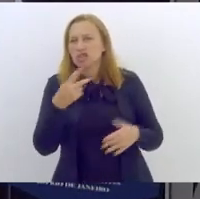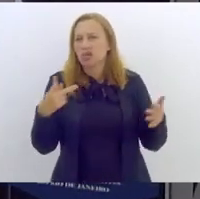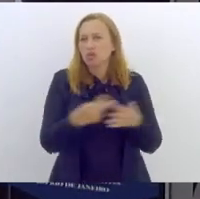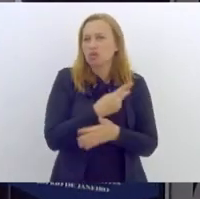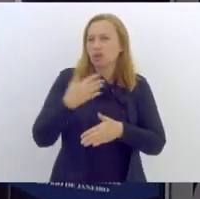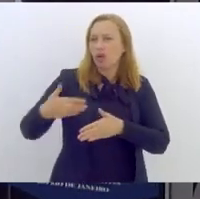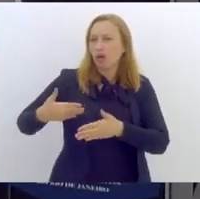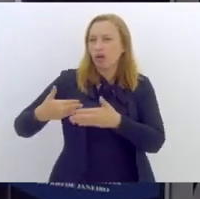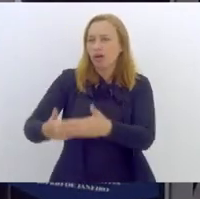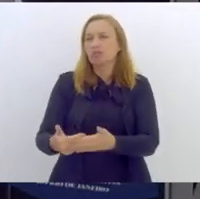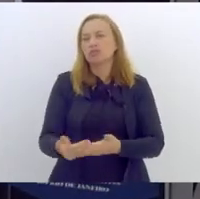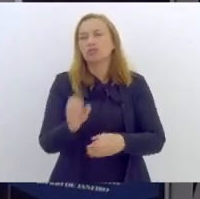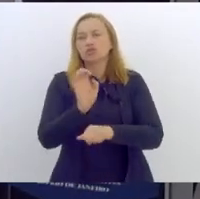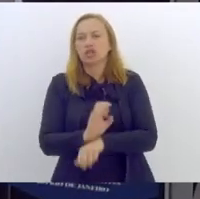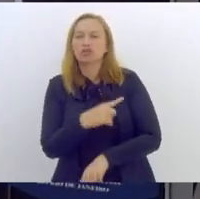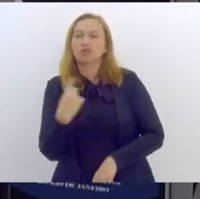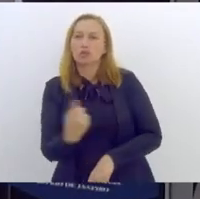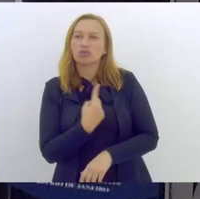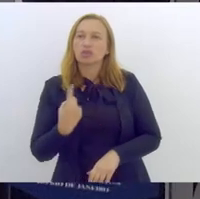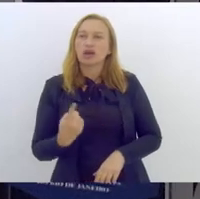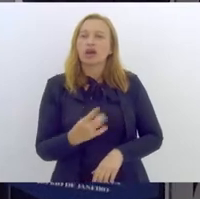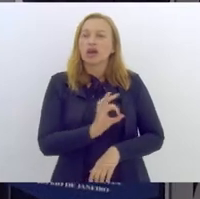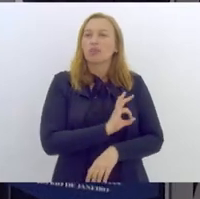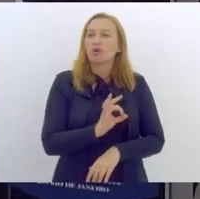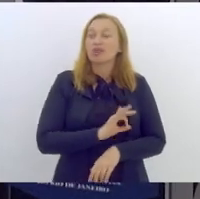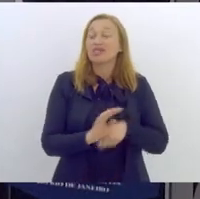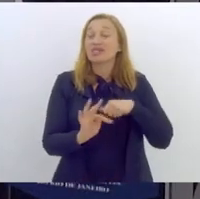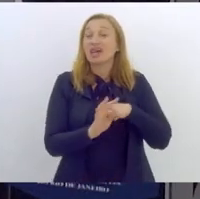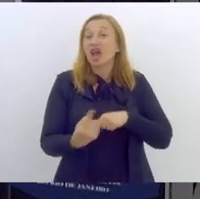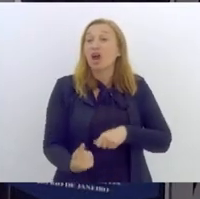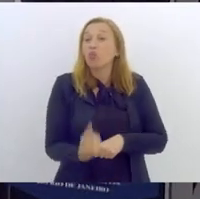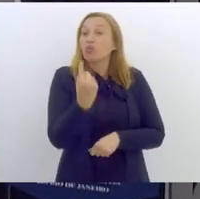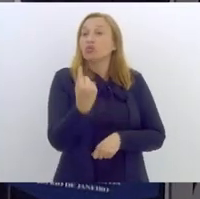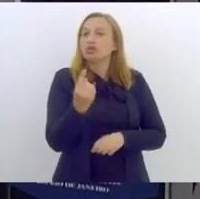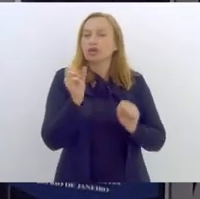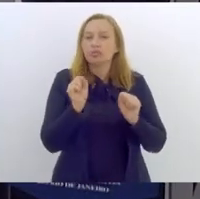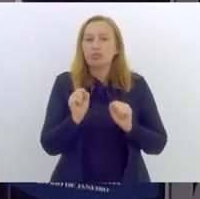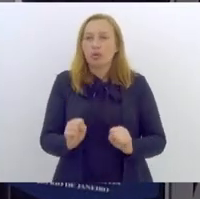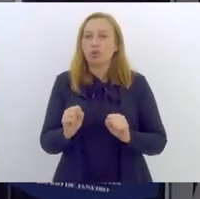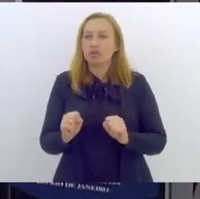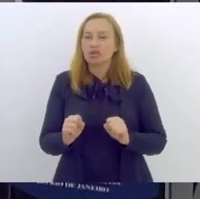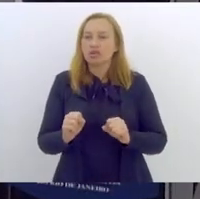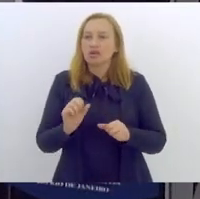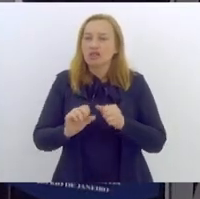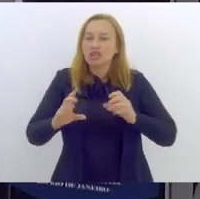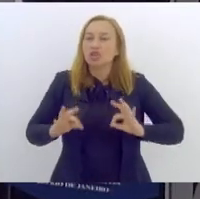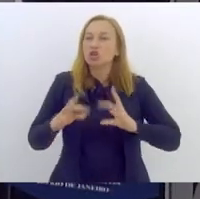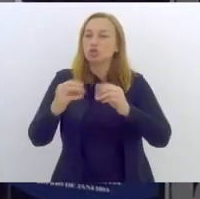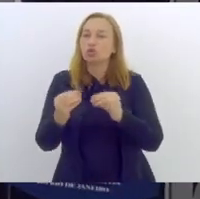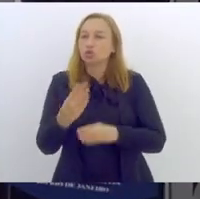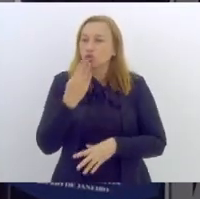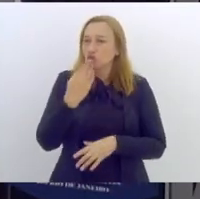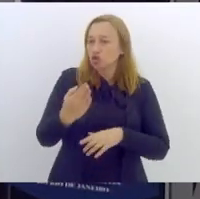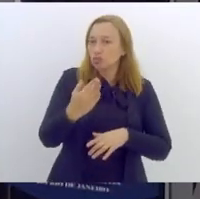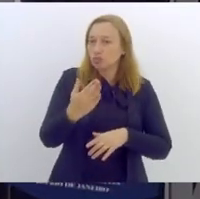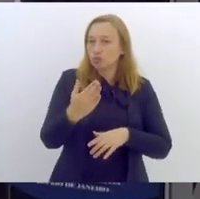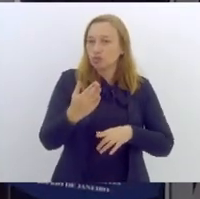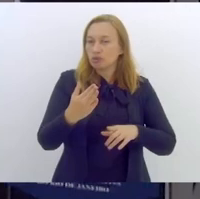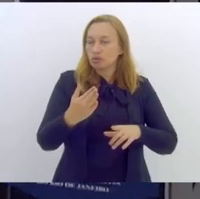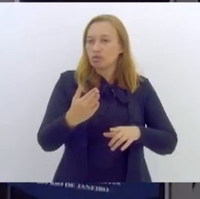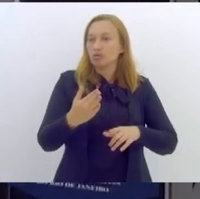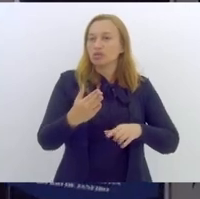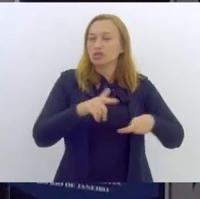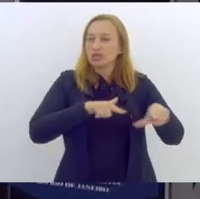no nosso estado a polícia até é a única polícia que é capaz de desempenhar todas as funções dentro da Polícia Civil tanto de e-mail quanto o fim